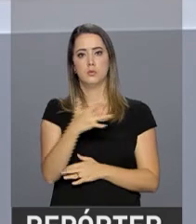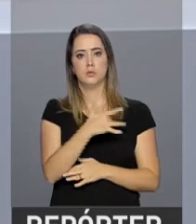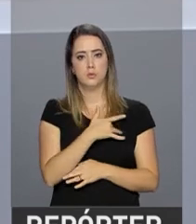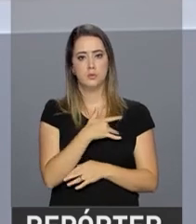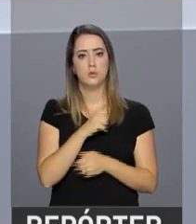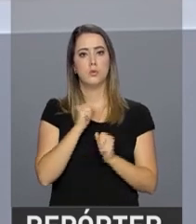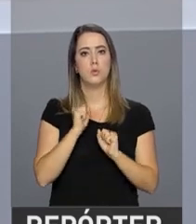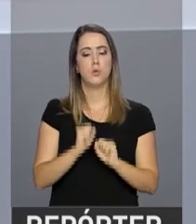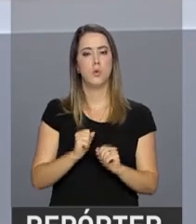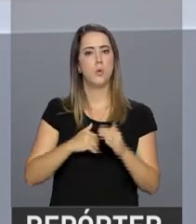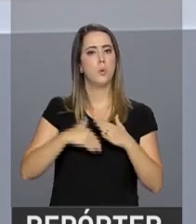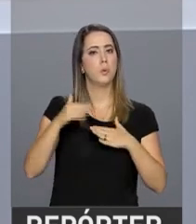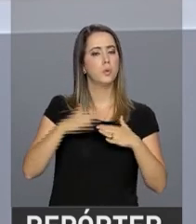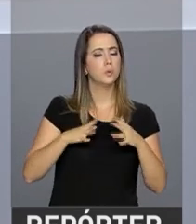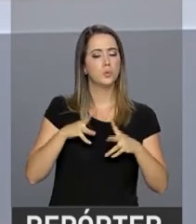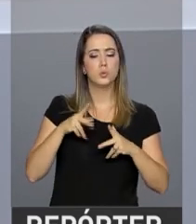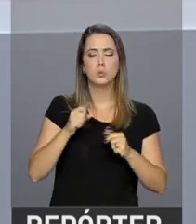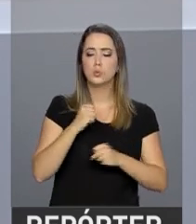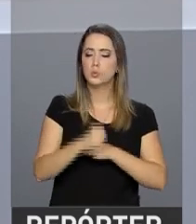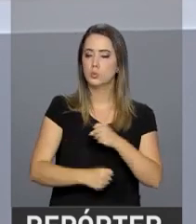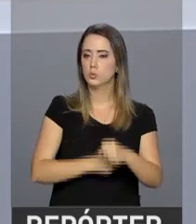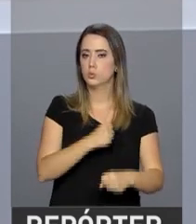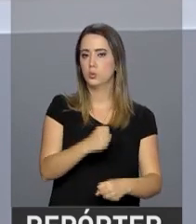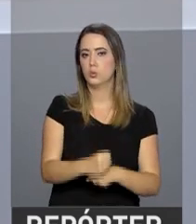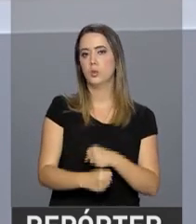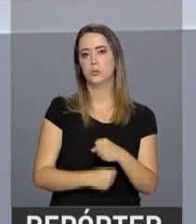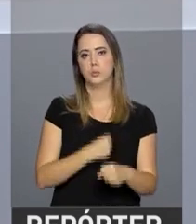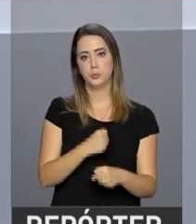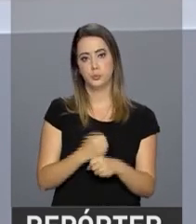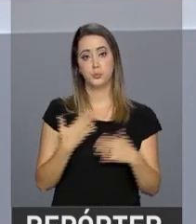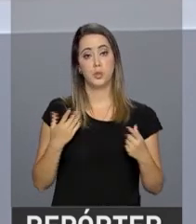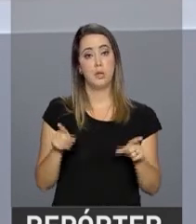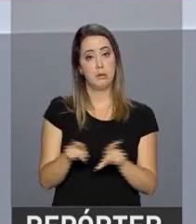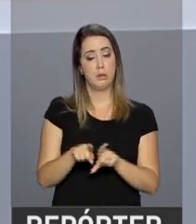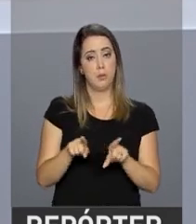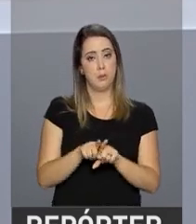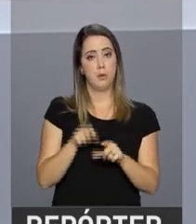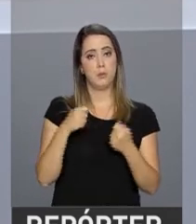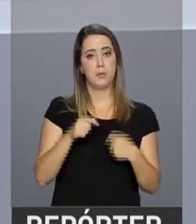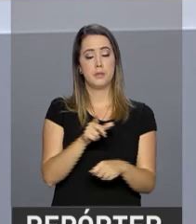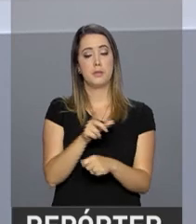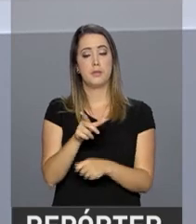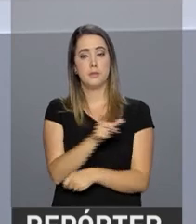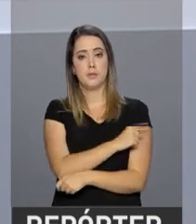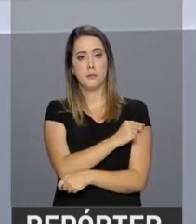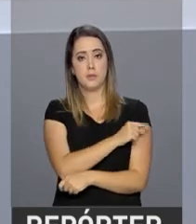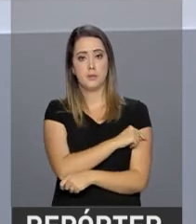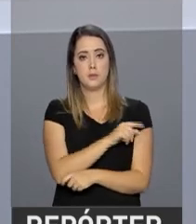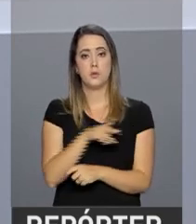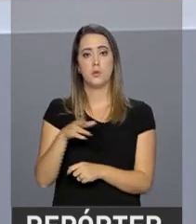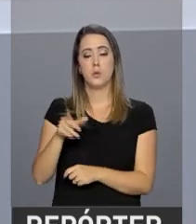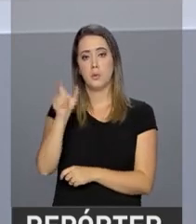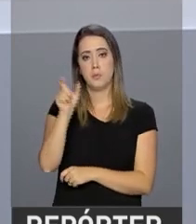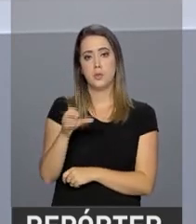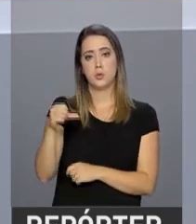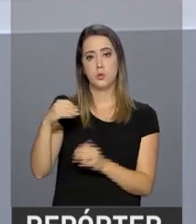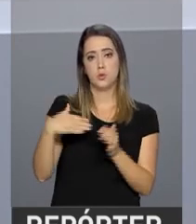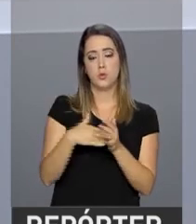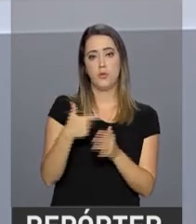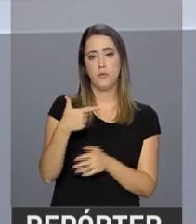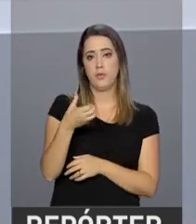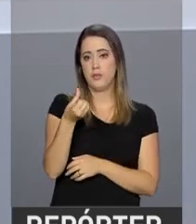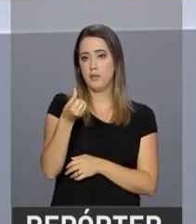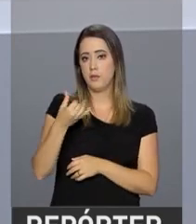postos de saúde do sus e podem ser tomadas durante todo ano também devem se vacinar contra o hpv pessoas de 9 a